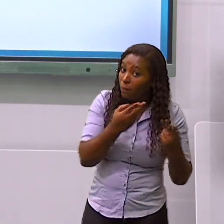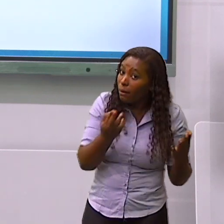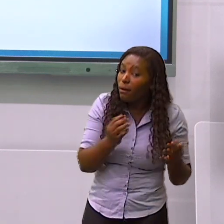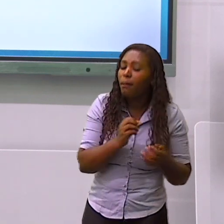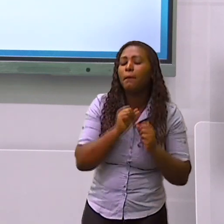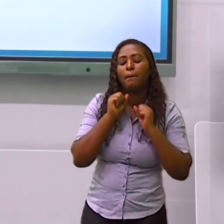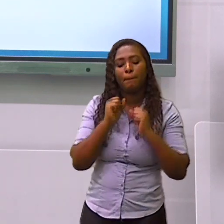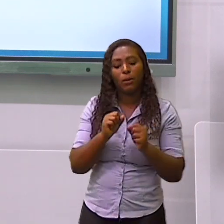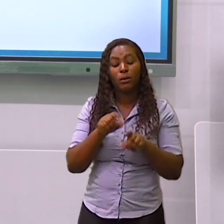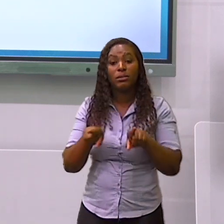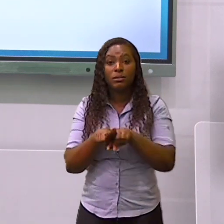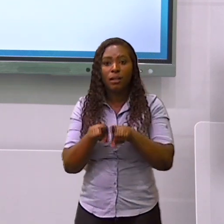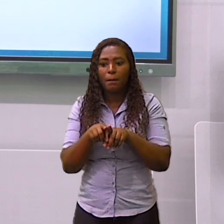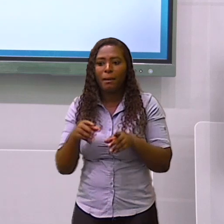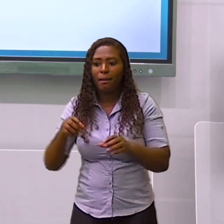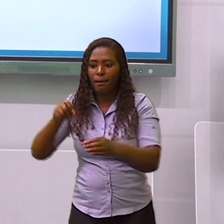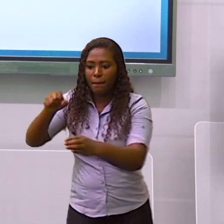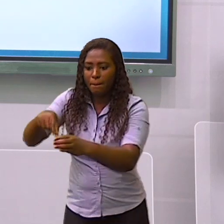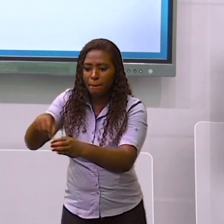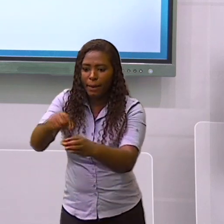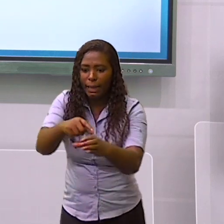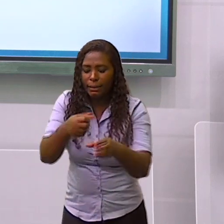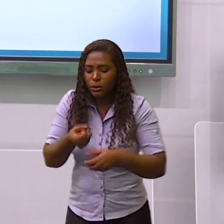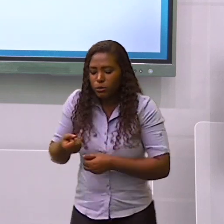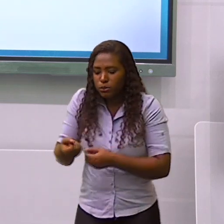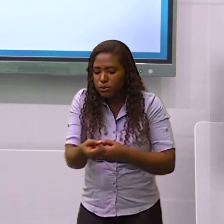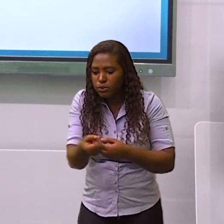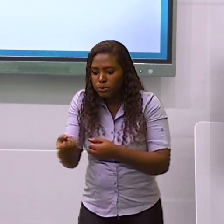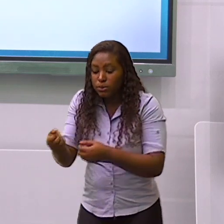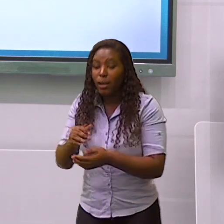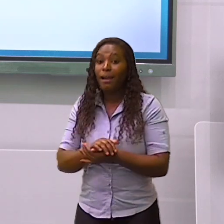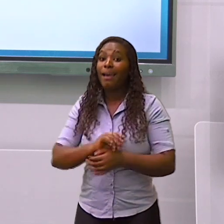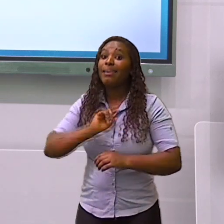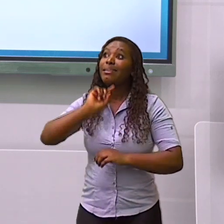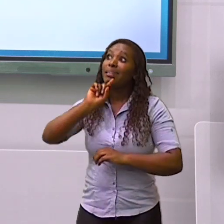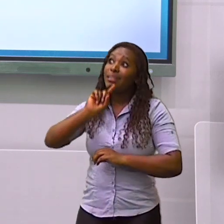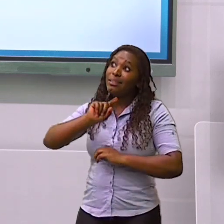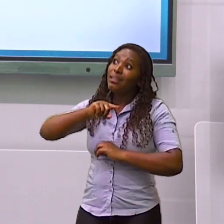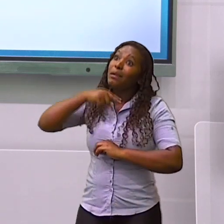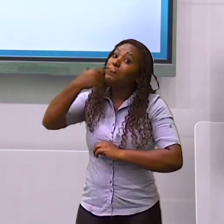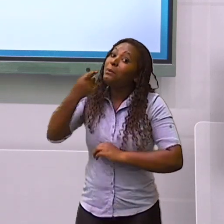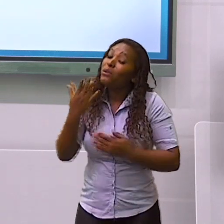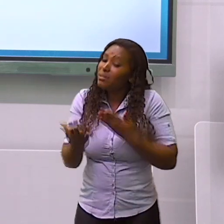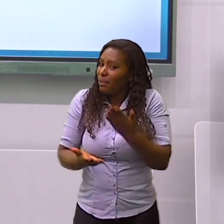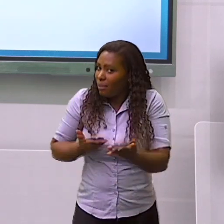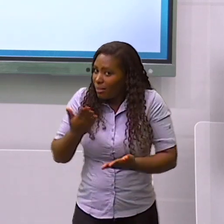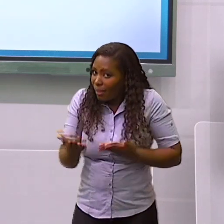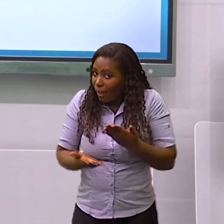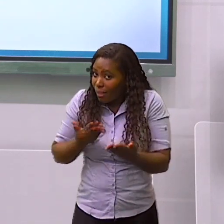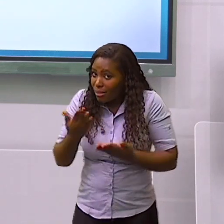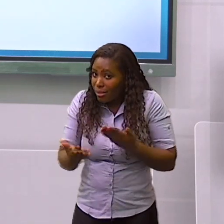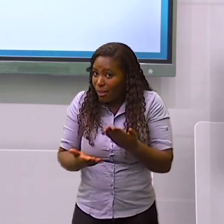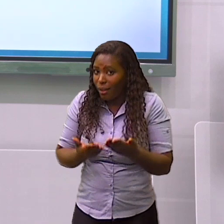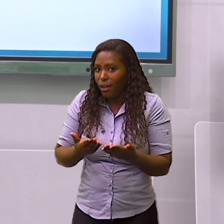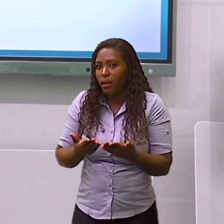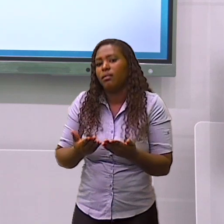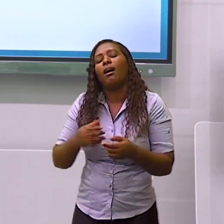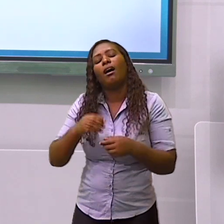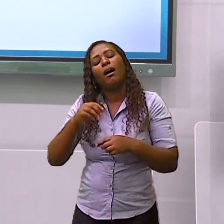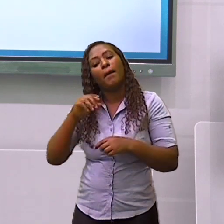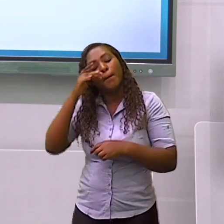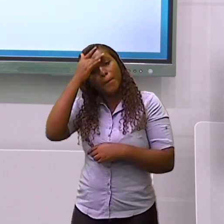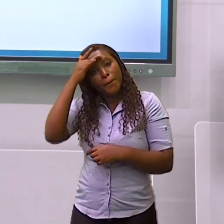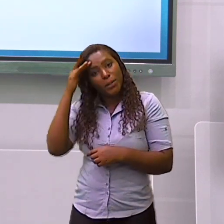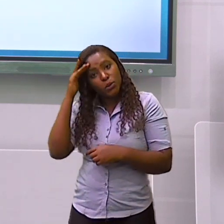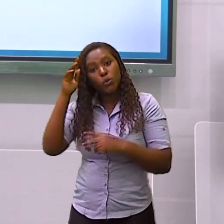tratamento para consumo humano. O processo necessário para que ela seja potável e, portanto, segura para